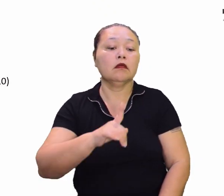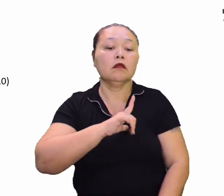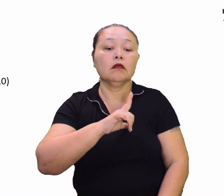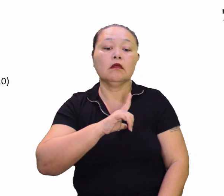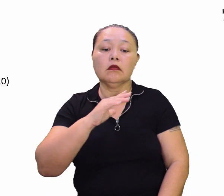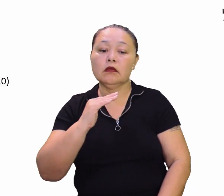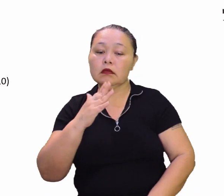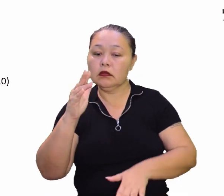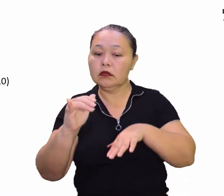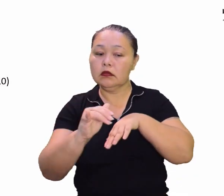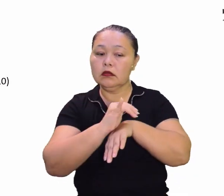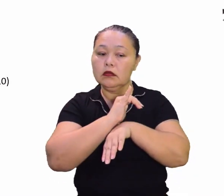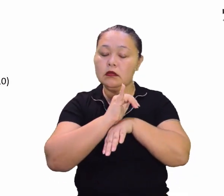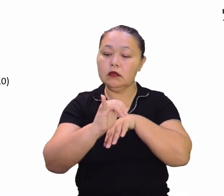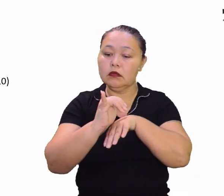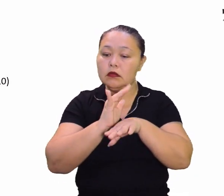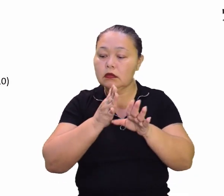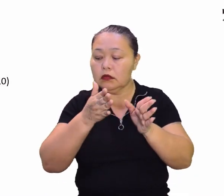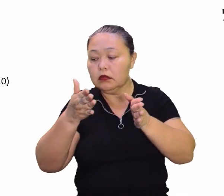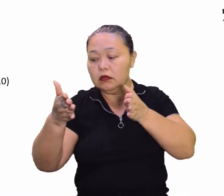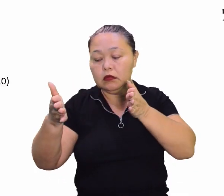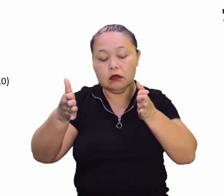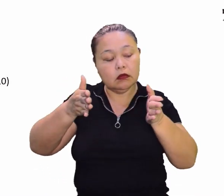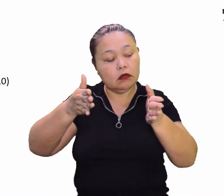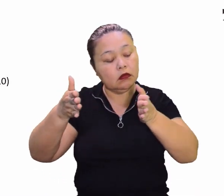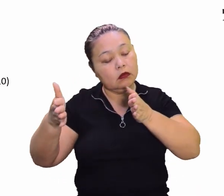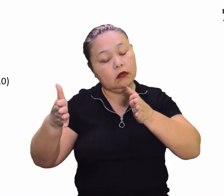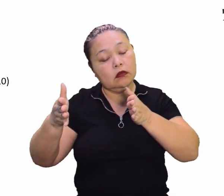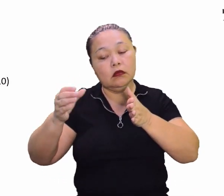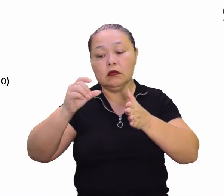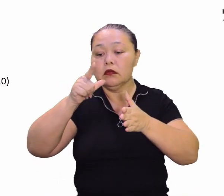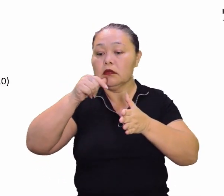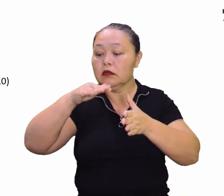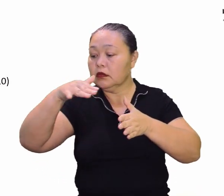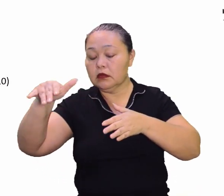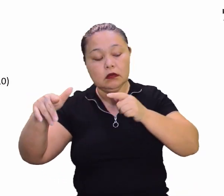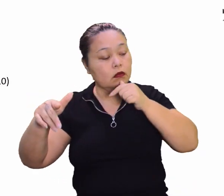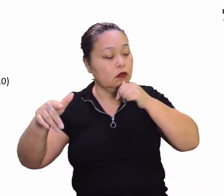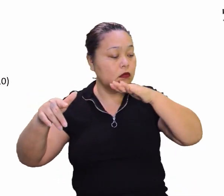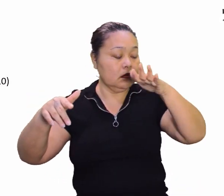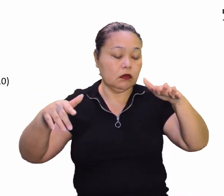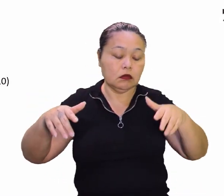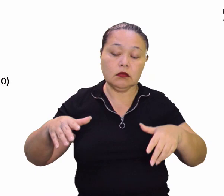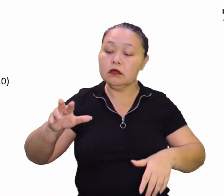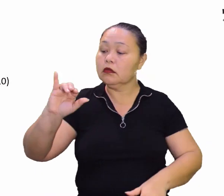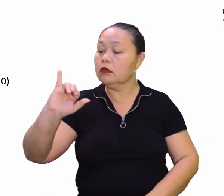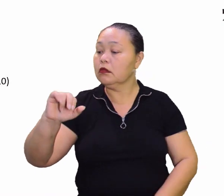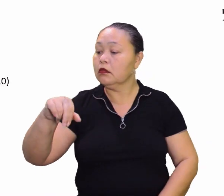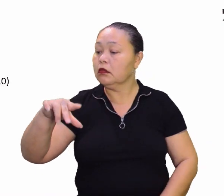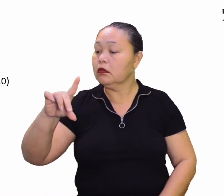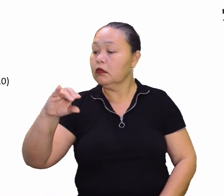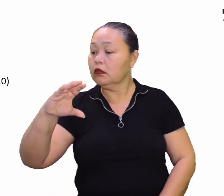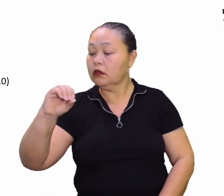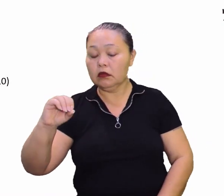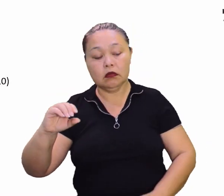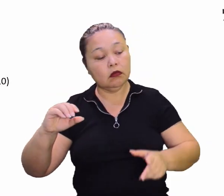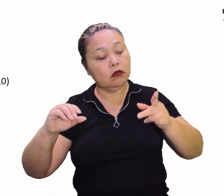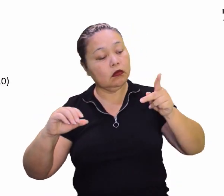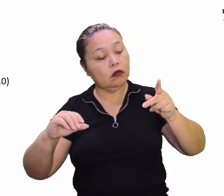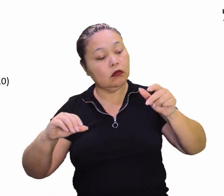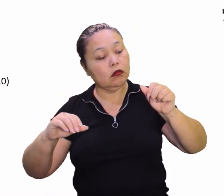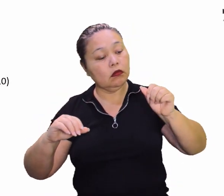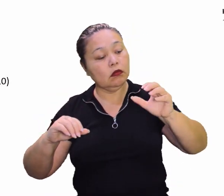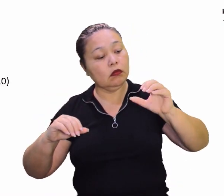Ocupa a posição estratégica entre o Oceano Índico e o Pacífico, no Estreito de